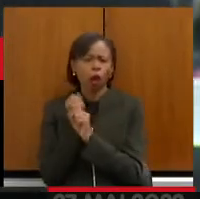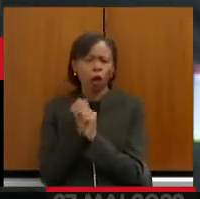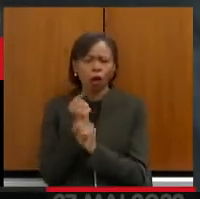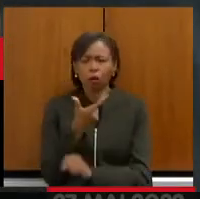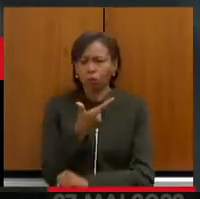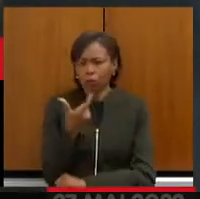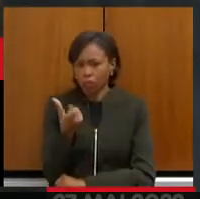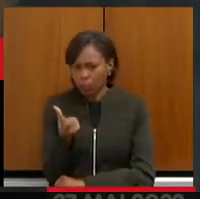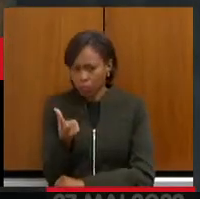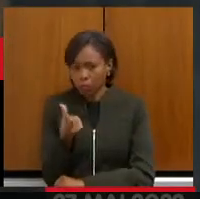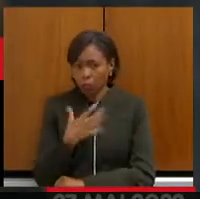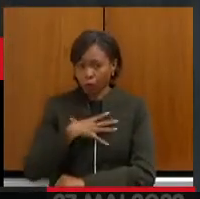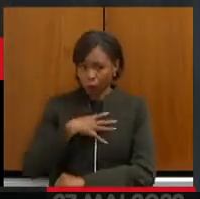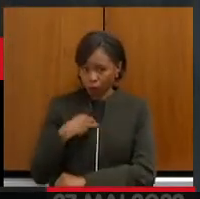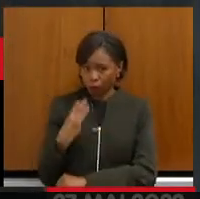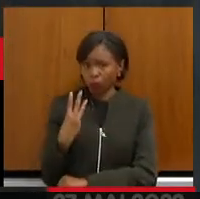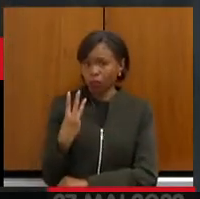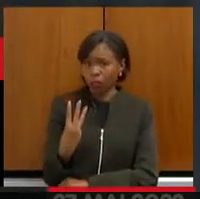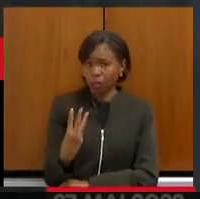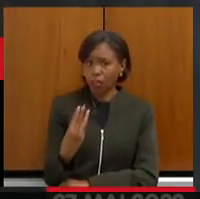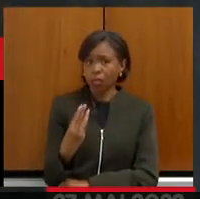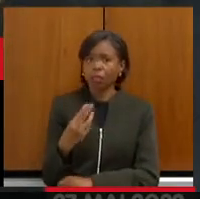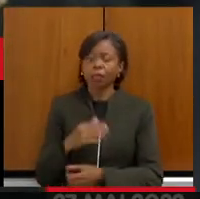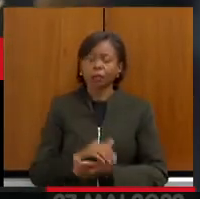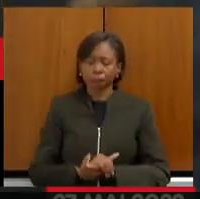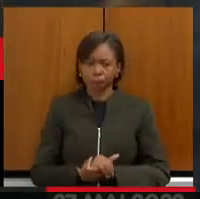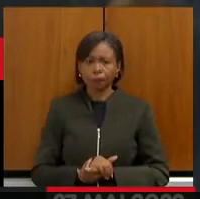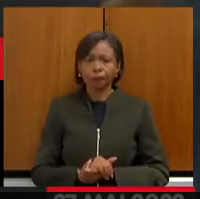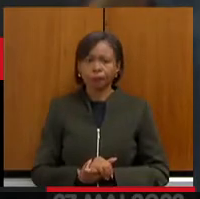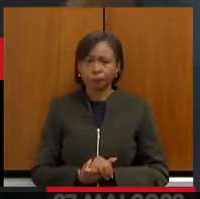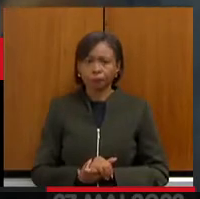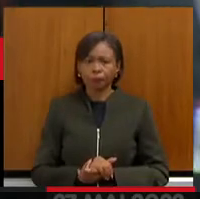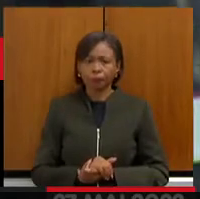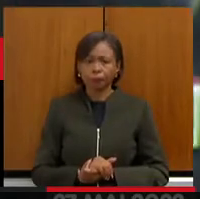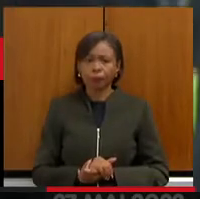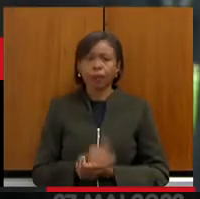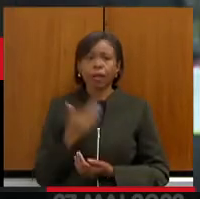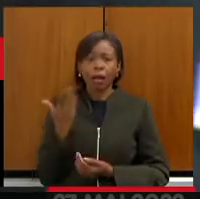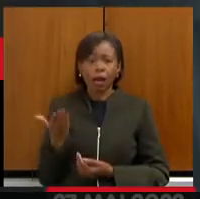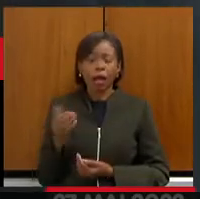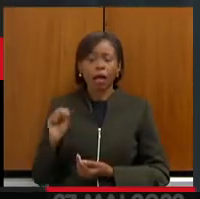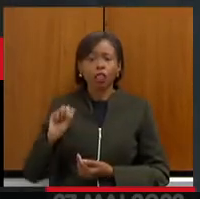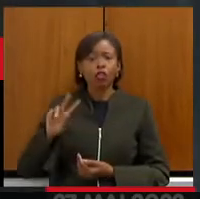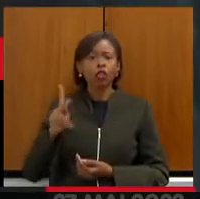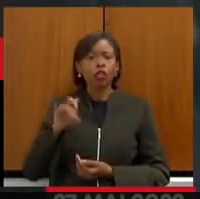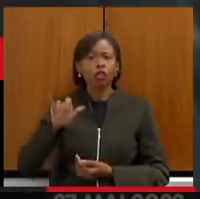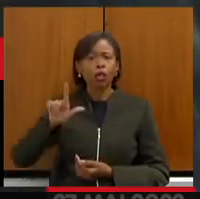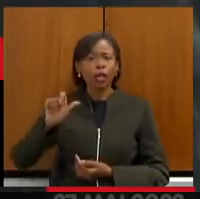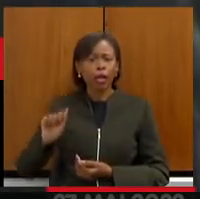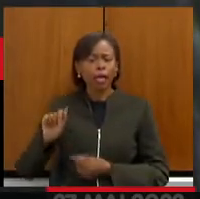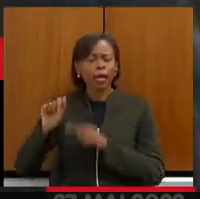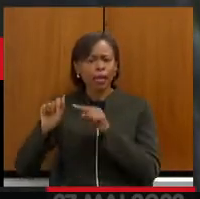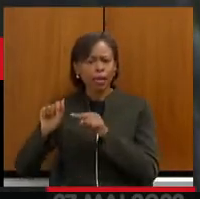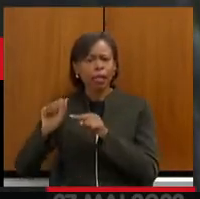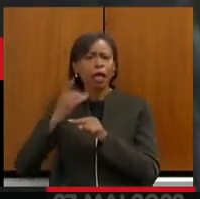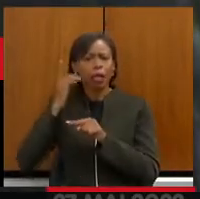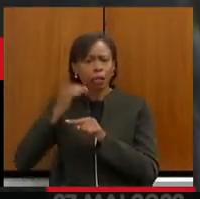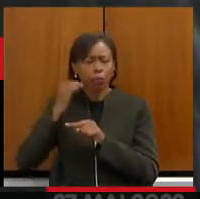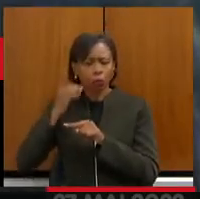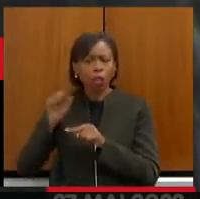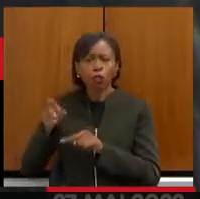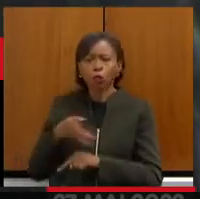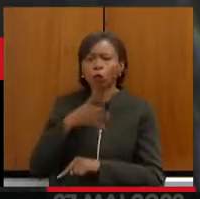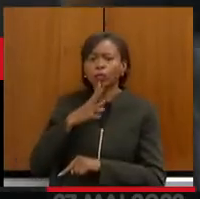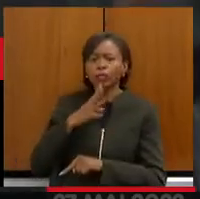com três filhos Isaac Ronaldo e Lucas as deputadas Sheila tem reconhecido